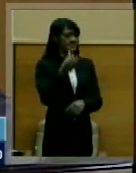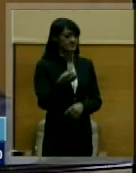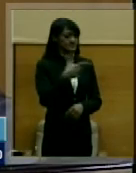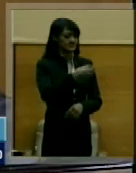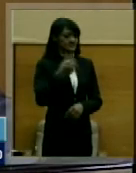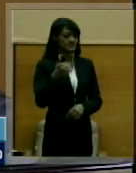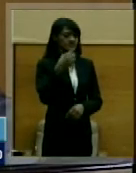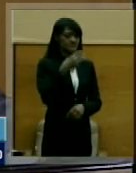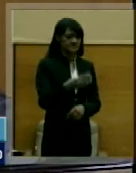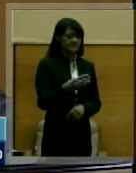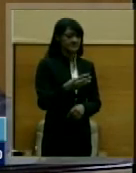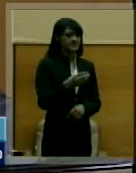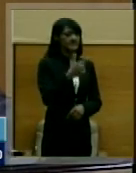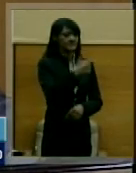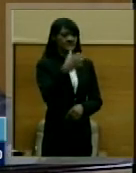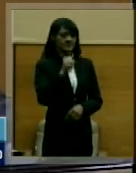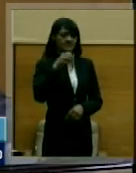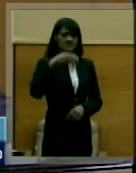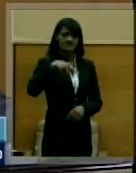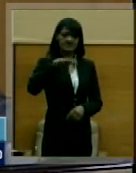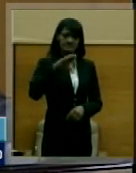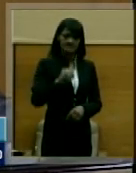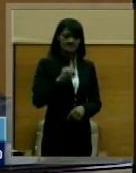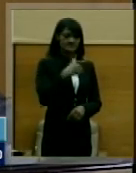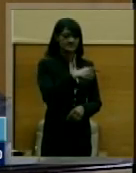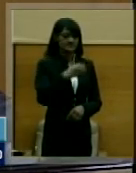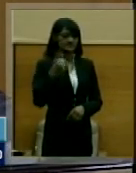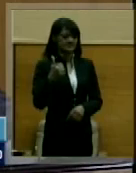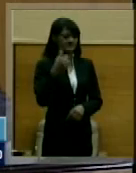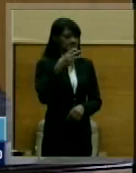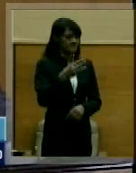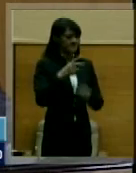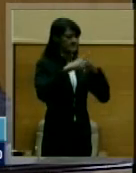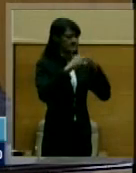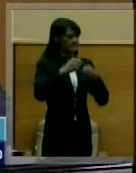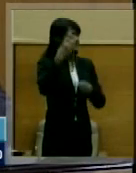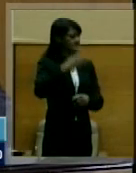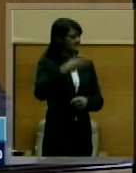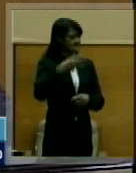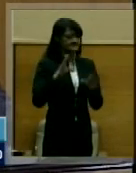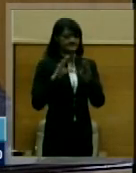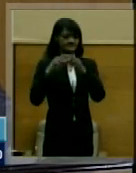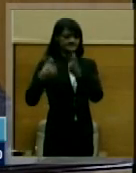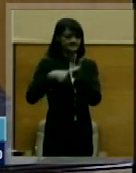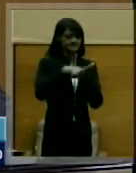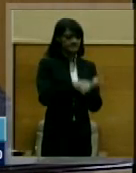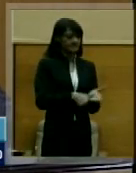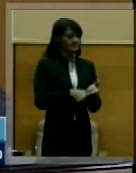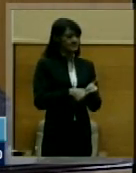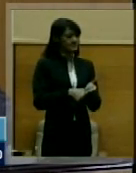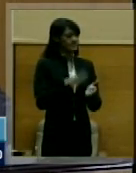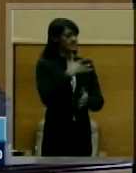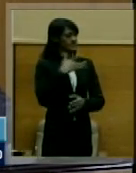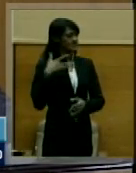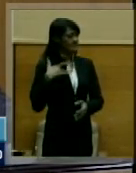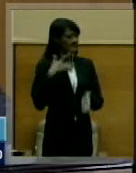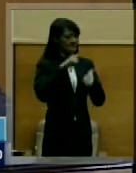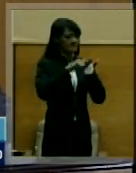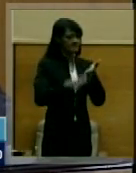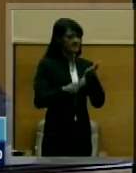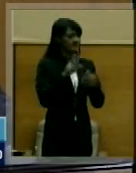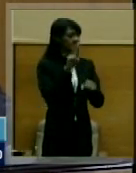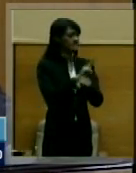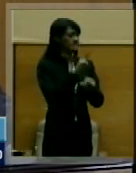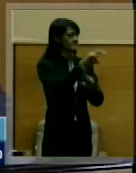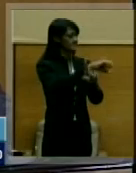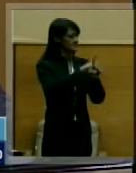06-2013, de 28 de maio de 2013, especialmente no seu artigo 3º, os membros da Comissão de Saúde, Higiene, Assistência e Previdência Social,